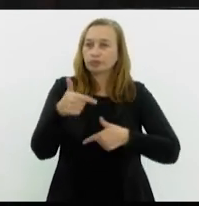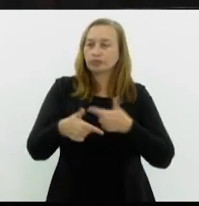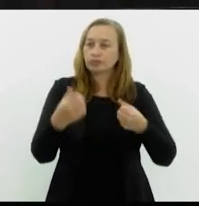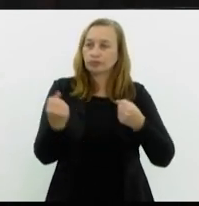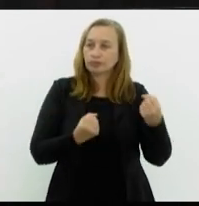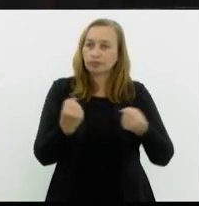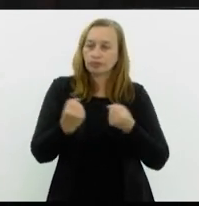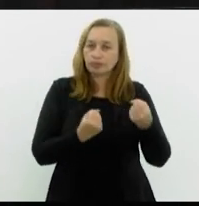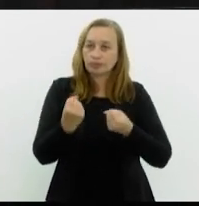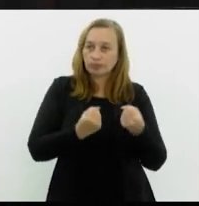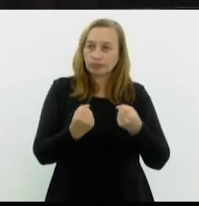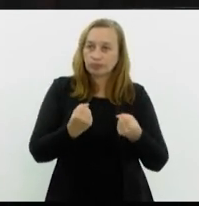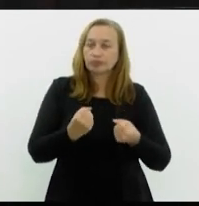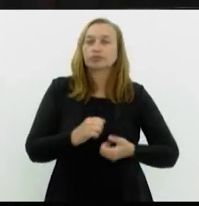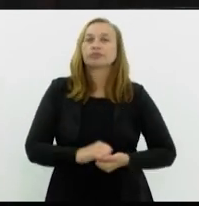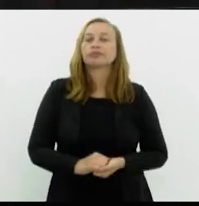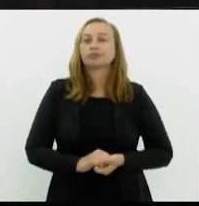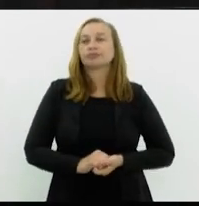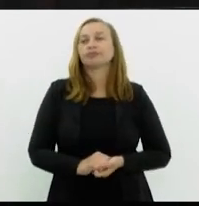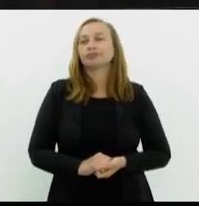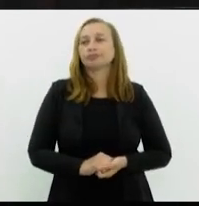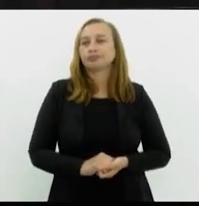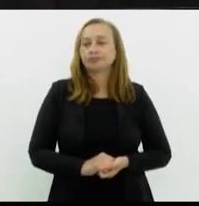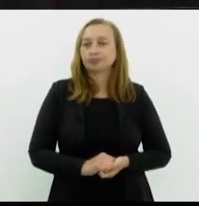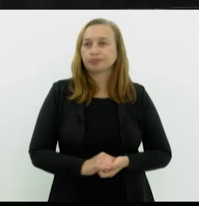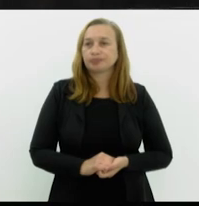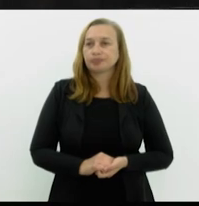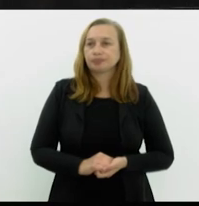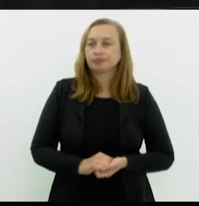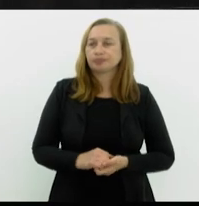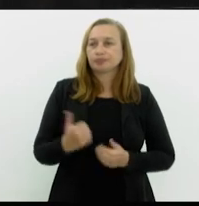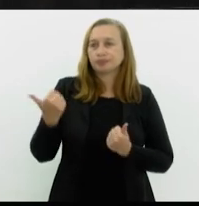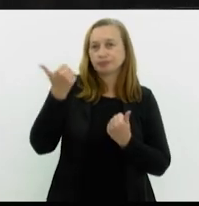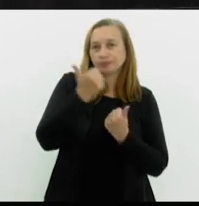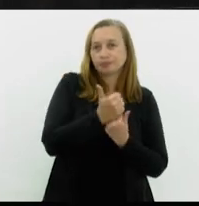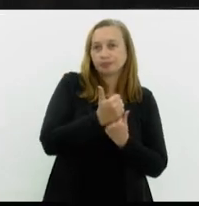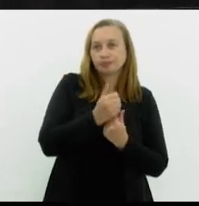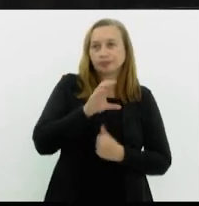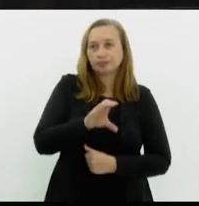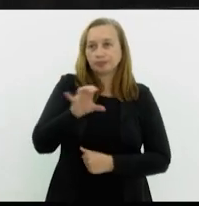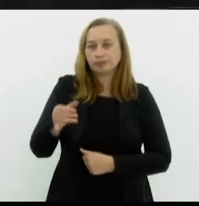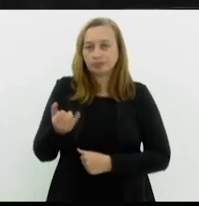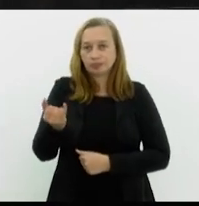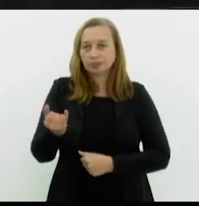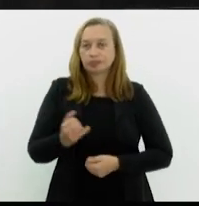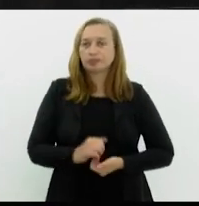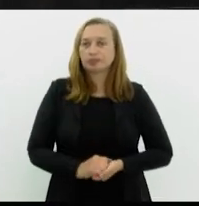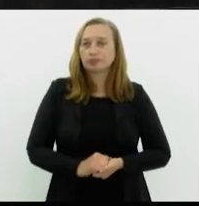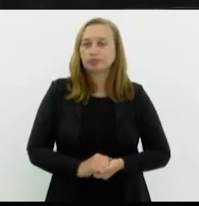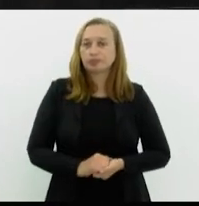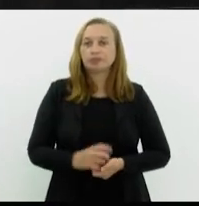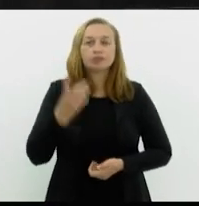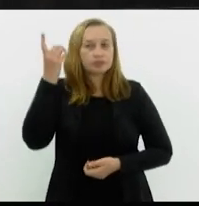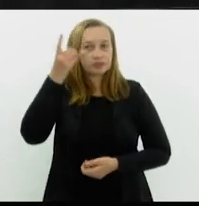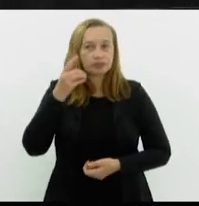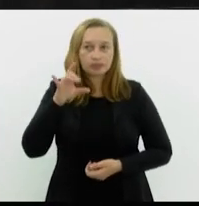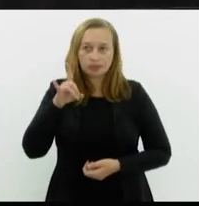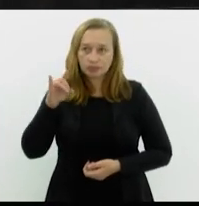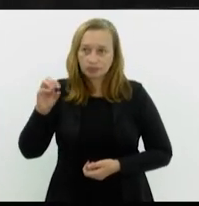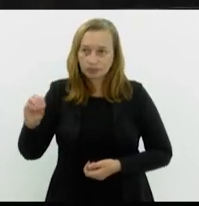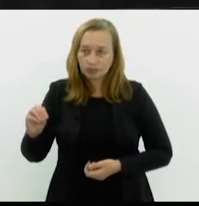sua fonte de trabalho. O substitutivo da CCJ, deputado